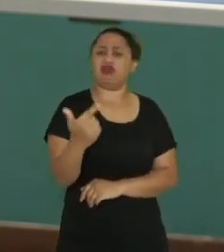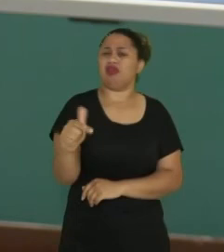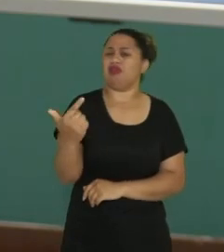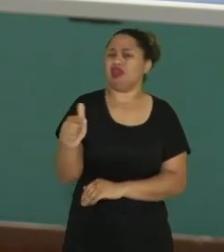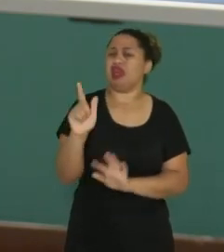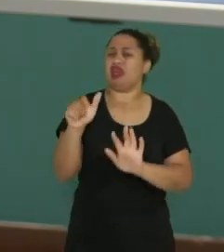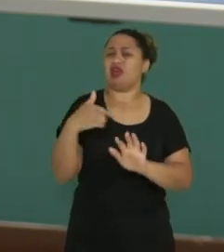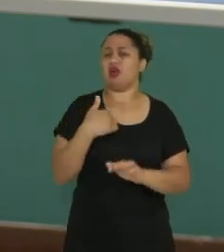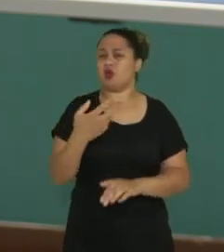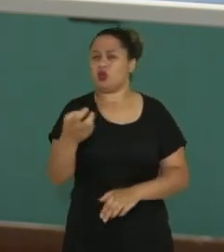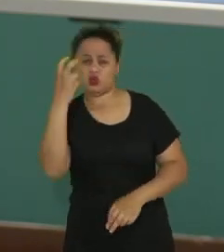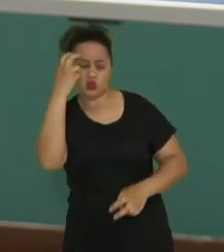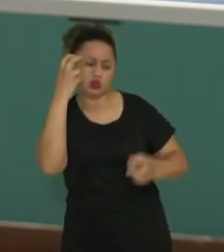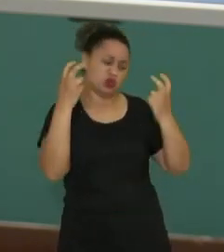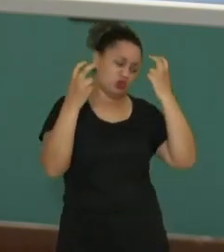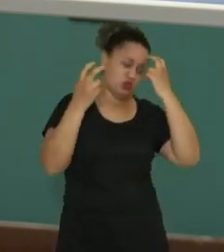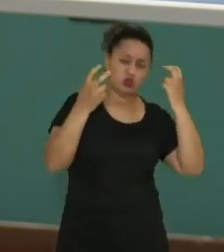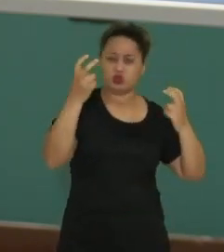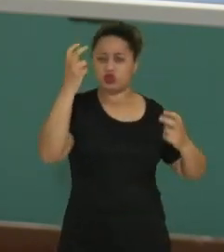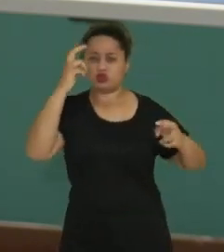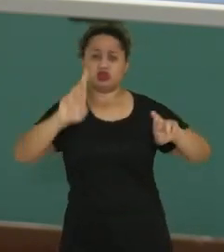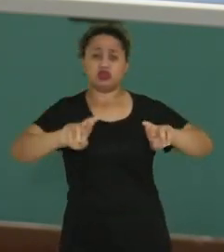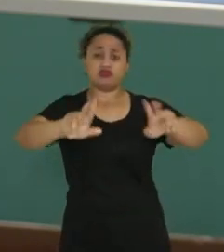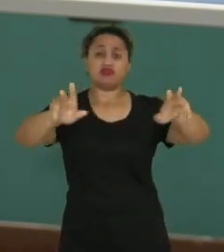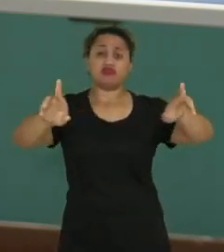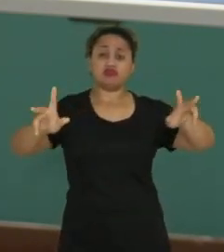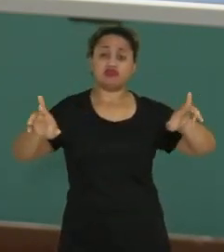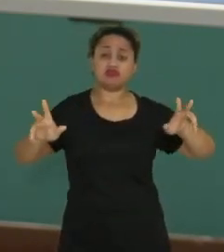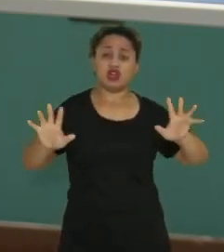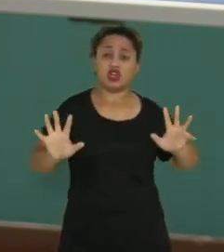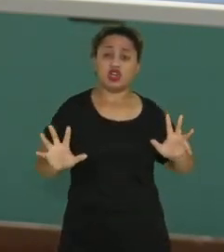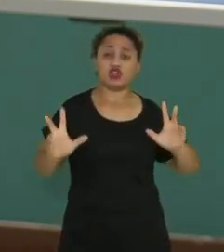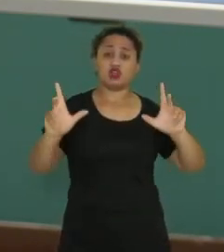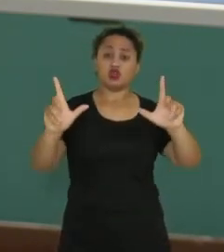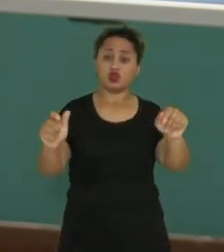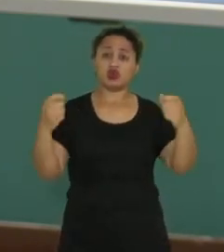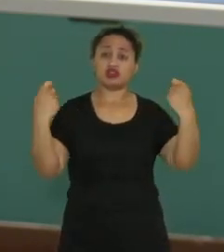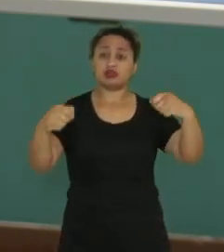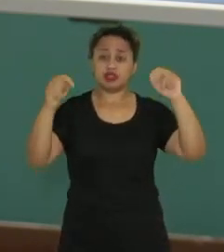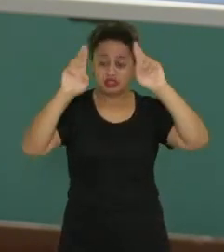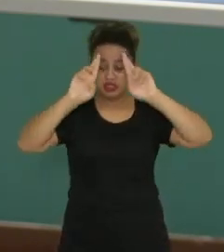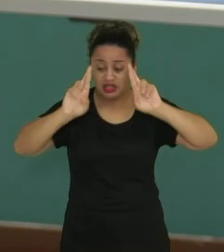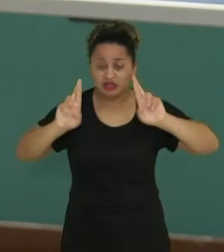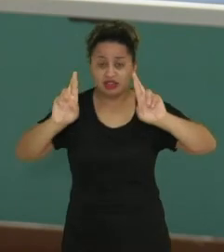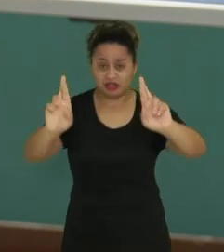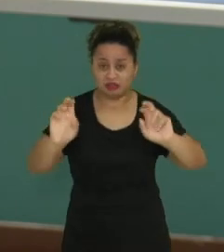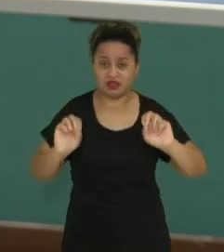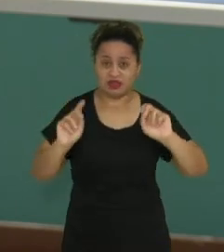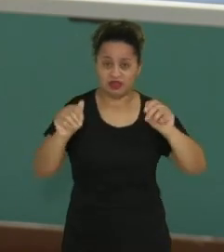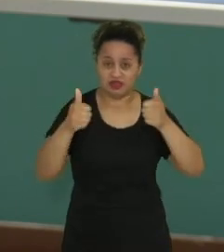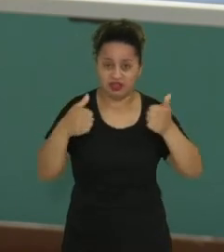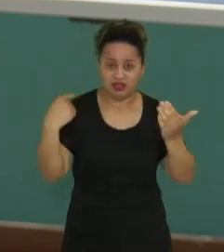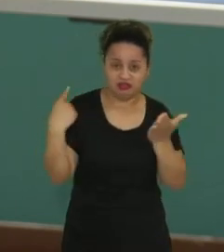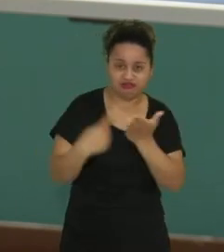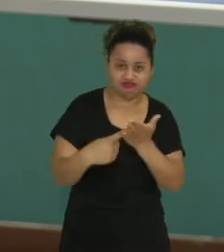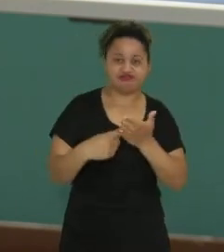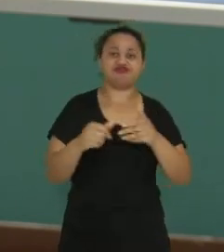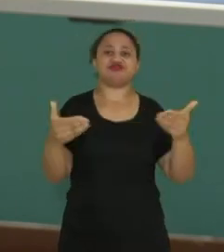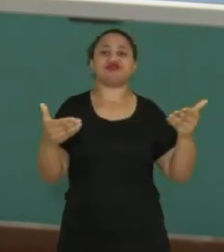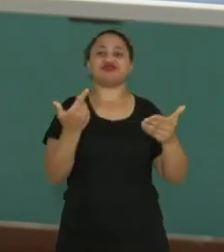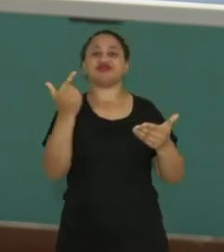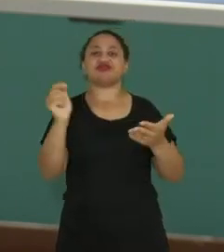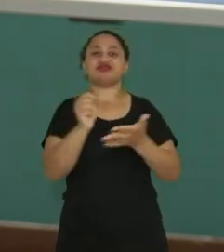são culturas diferentes e que devem ser respeitadas. beleza? E aqui eu trago mais